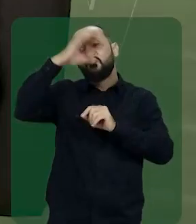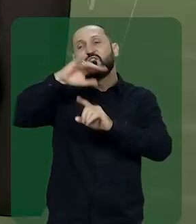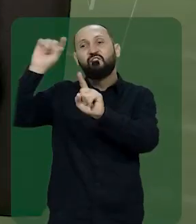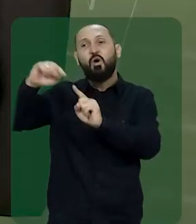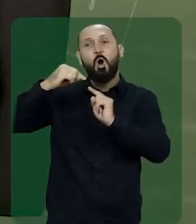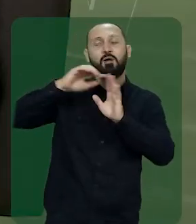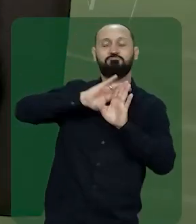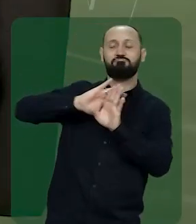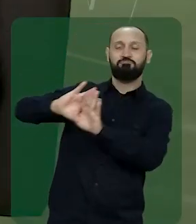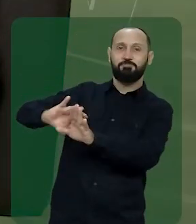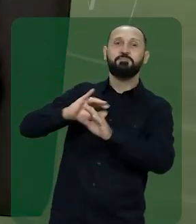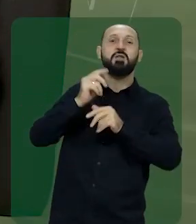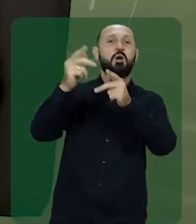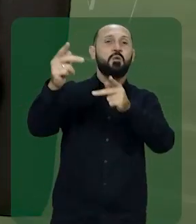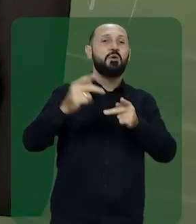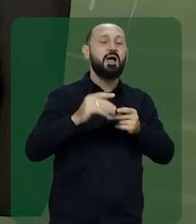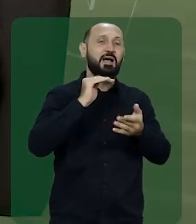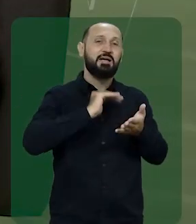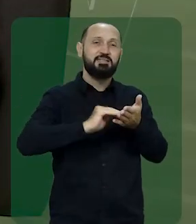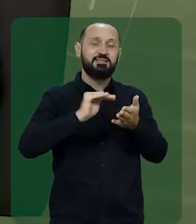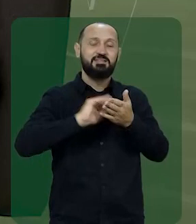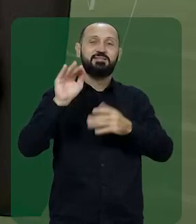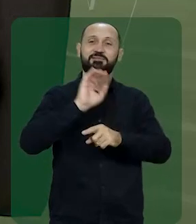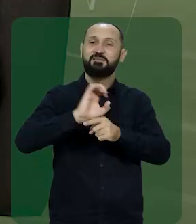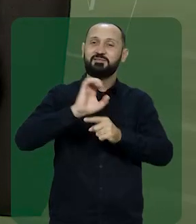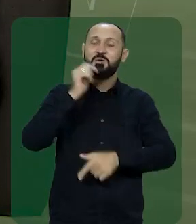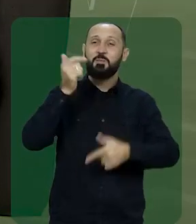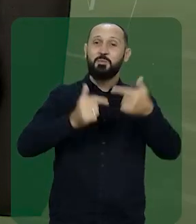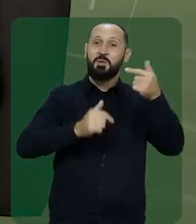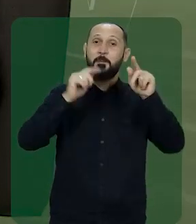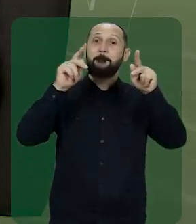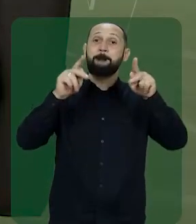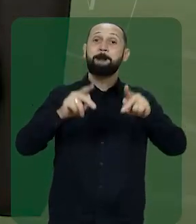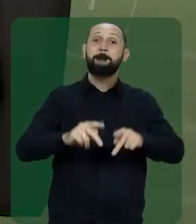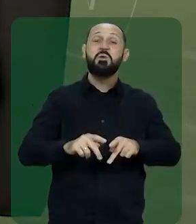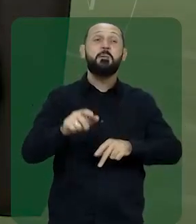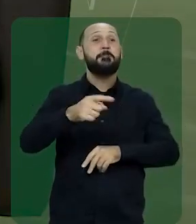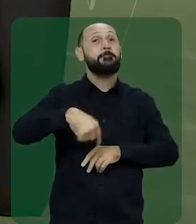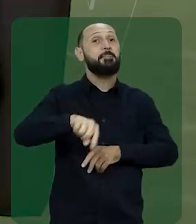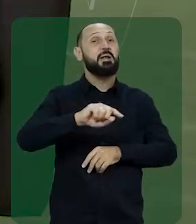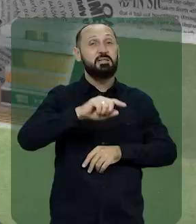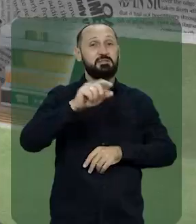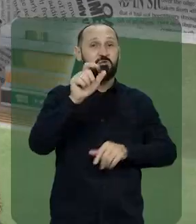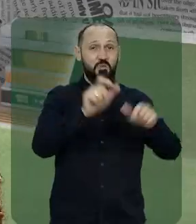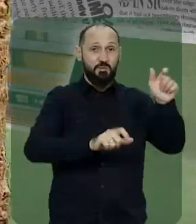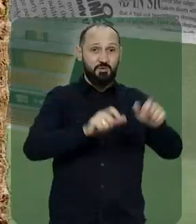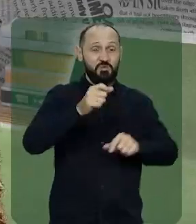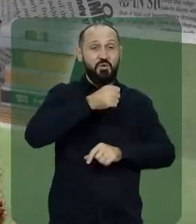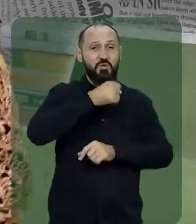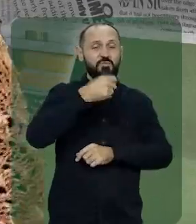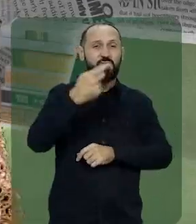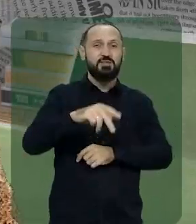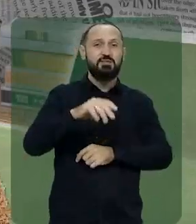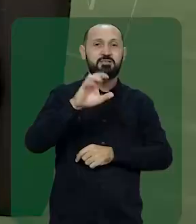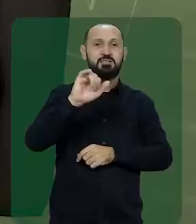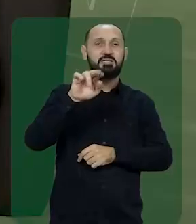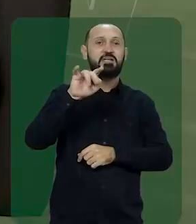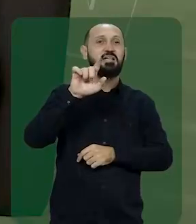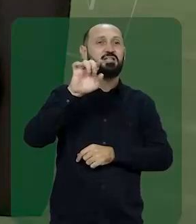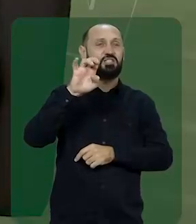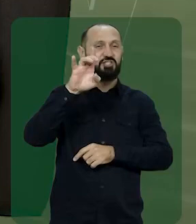nossa convidada é a Subsecretária de Estado de Políticas Públicas para as Pessoas Idosas, Zirleide